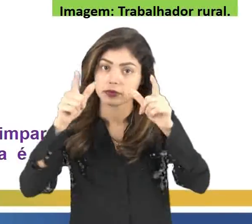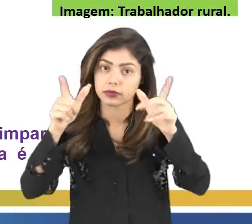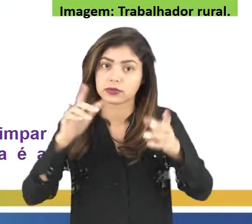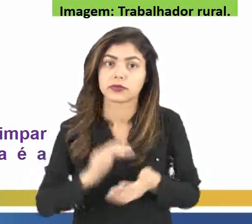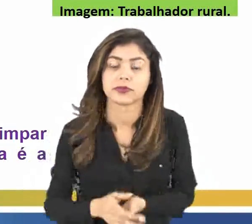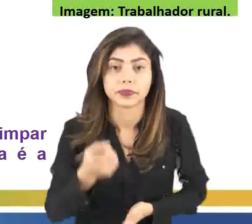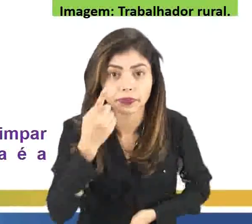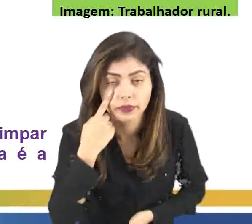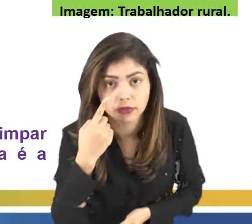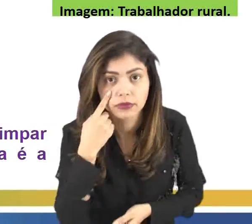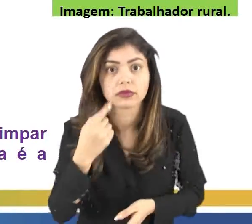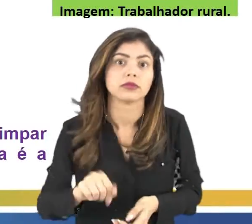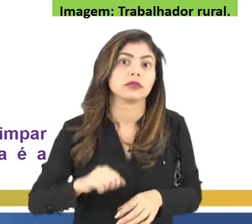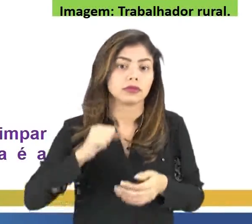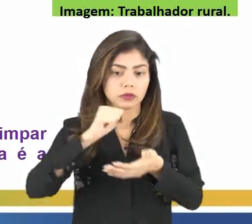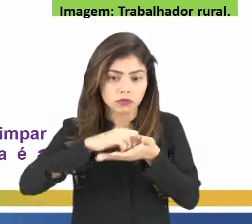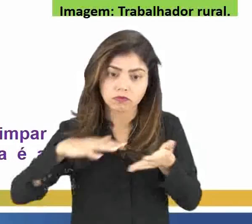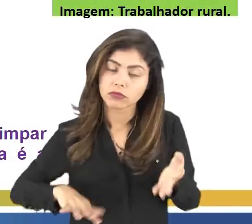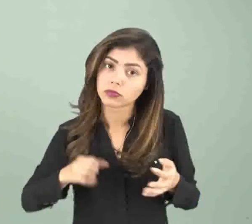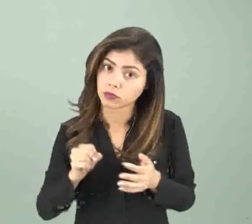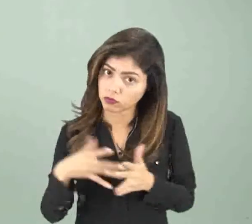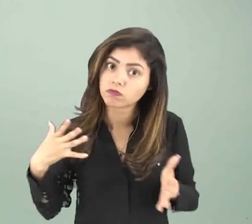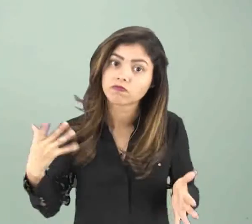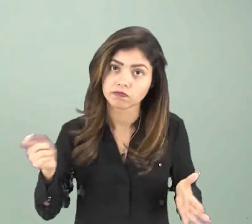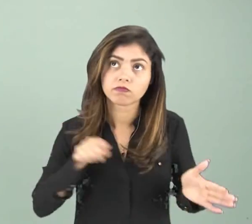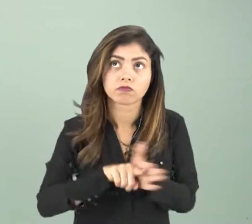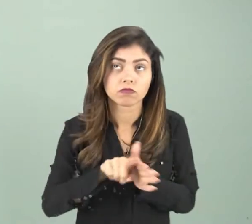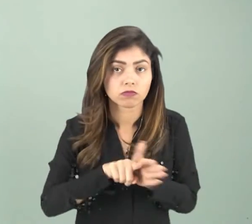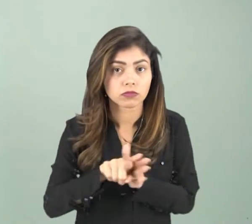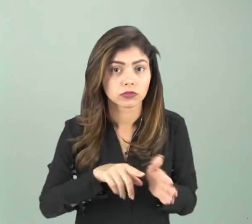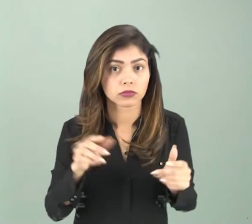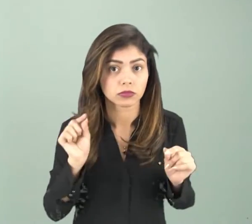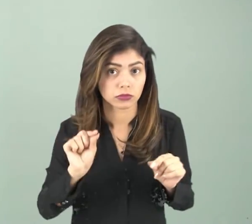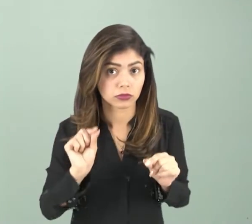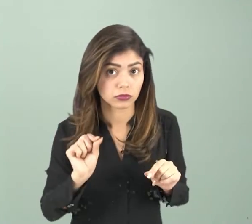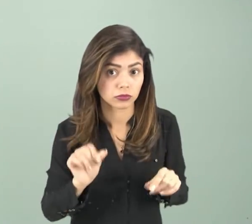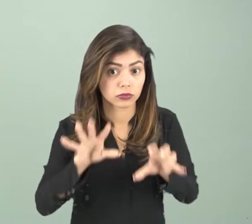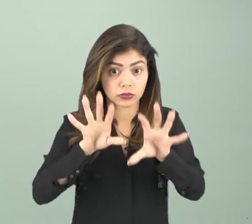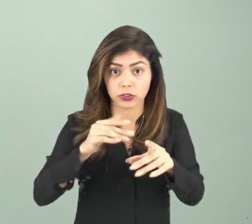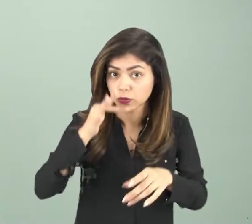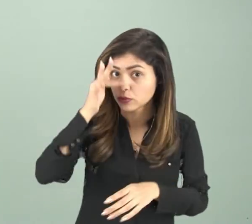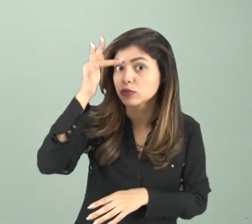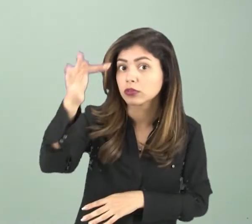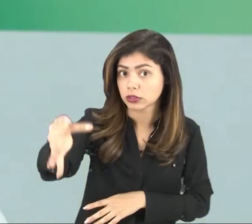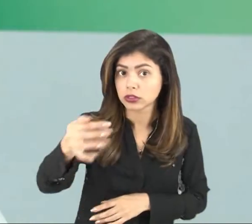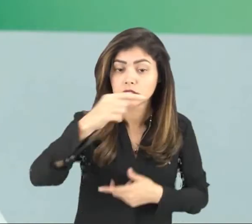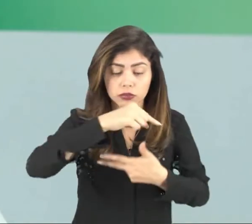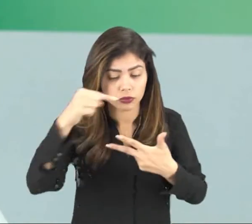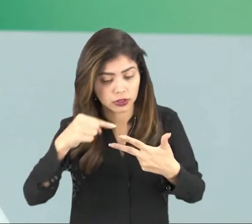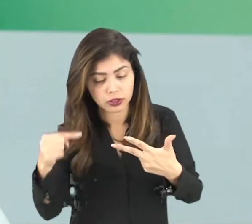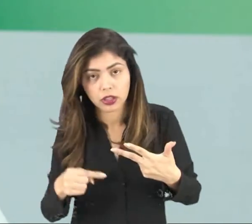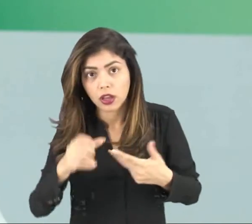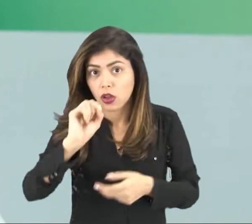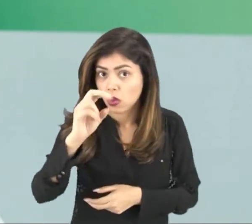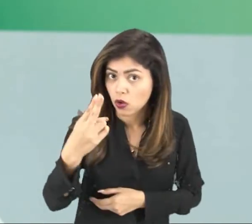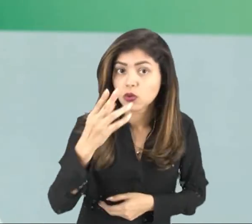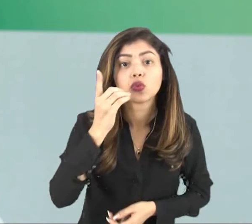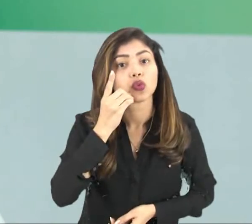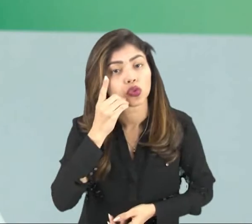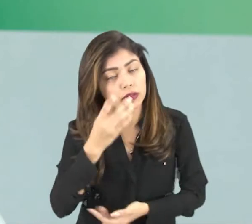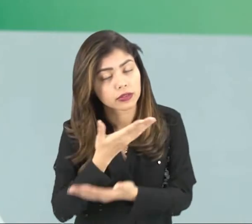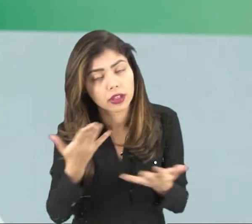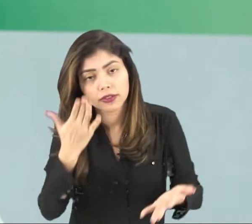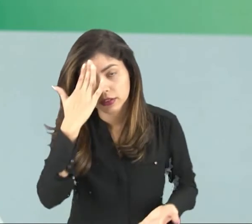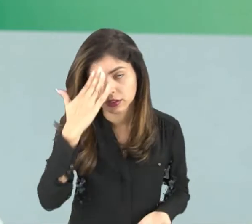atento, observe bastante situações como essa, para que, em situações futuras, seja no Enem ou no seu